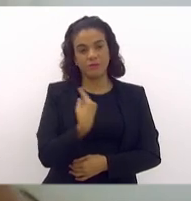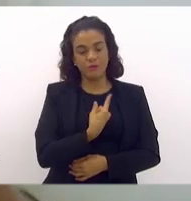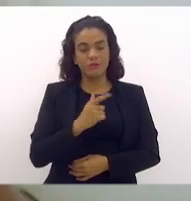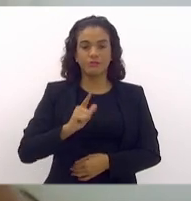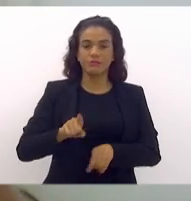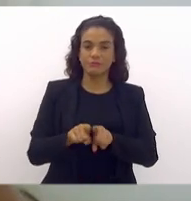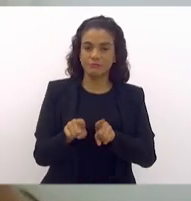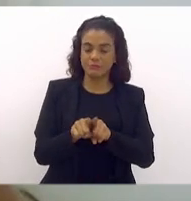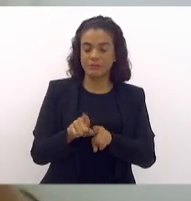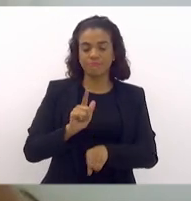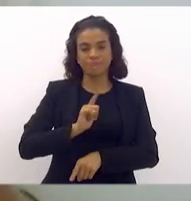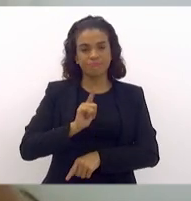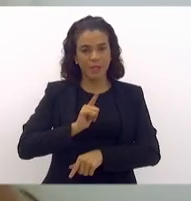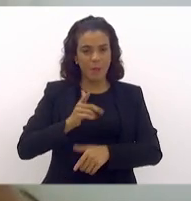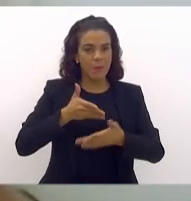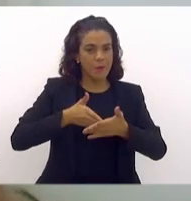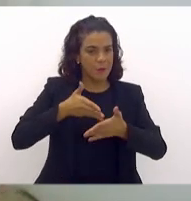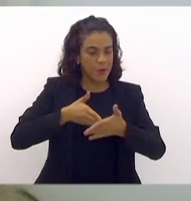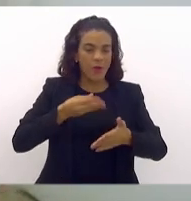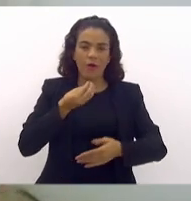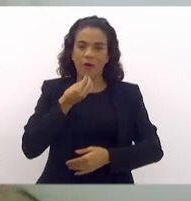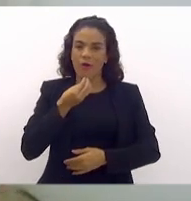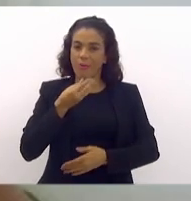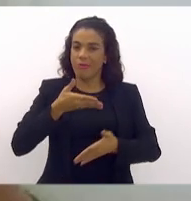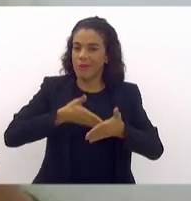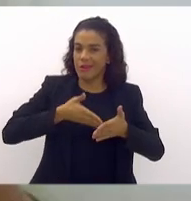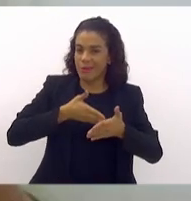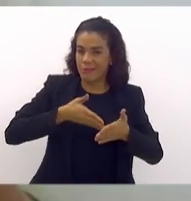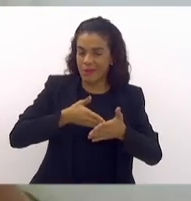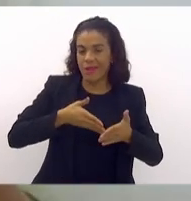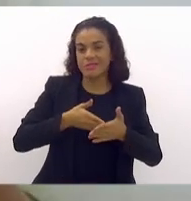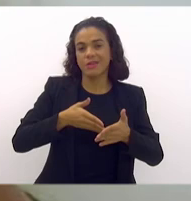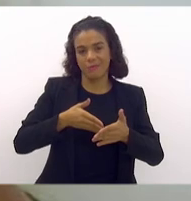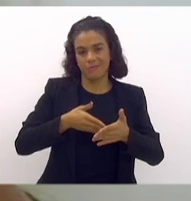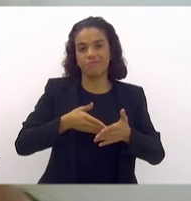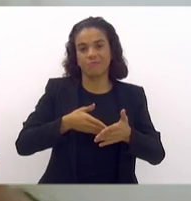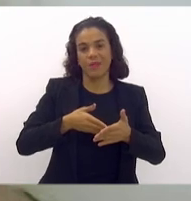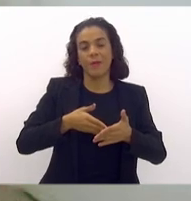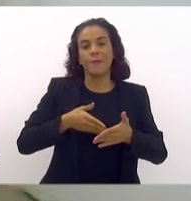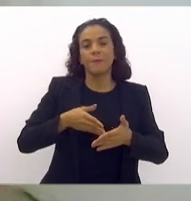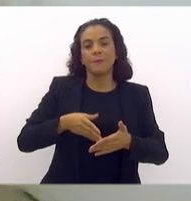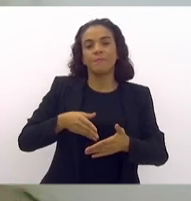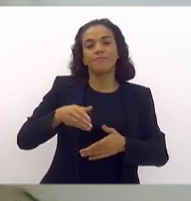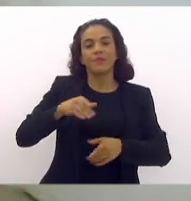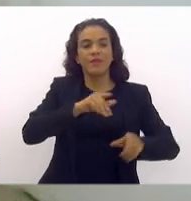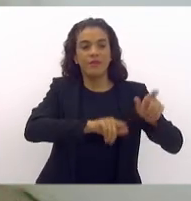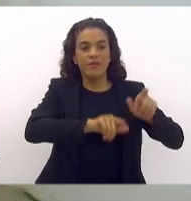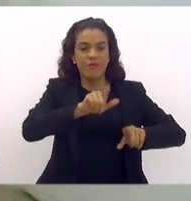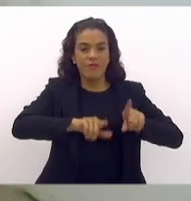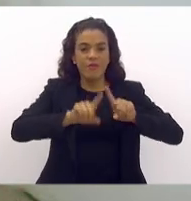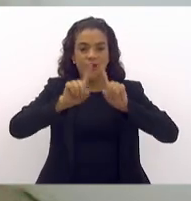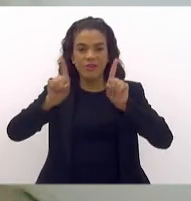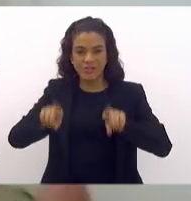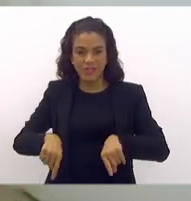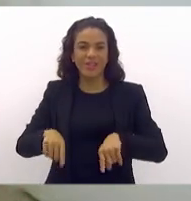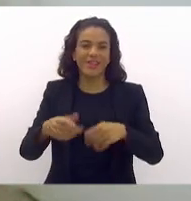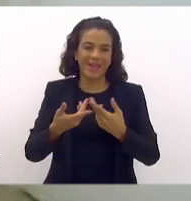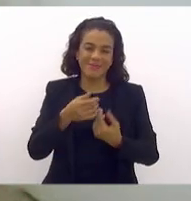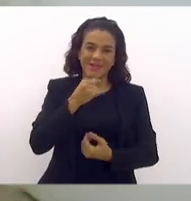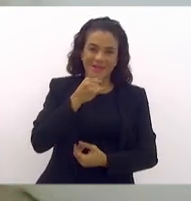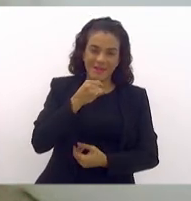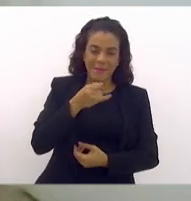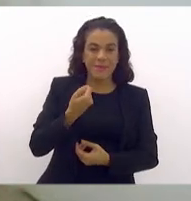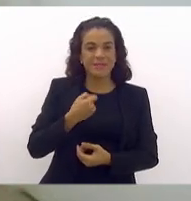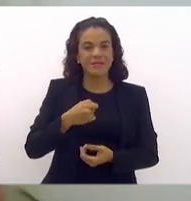um problema que é, claro, de limitações de recursos humanos mesmo. Para conseguir, a gente precisaria fazer um termo